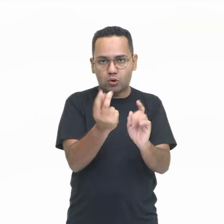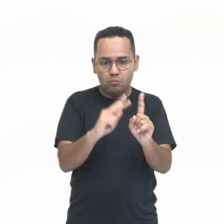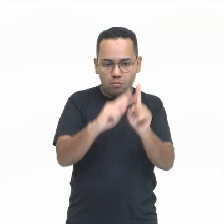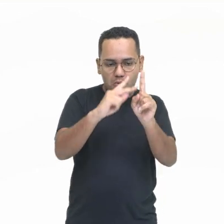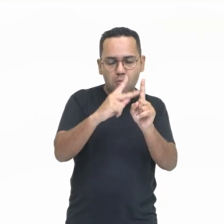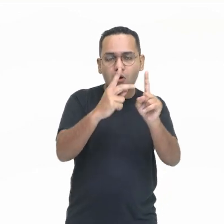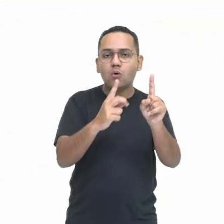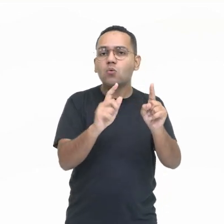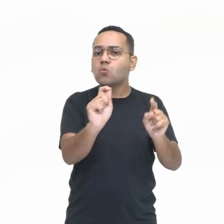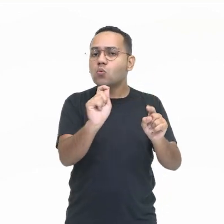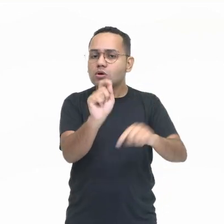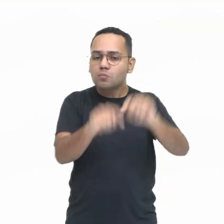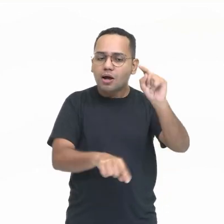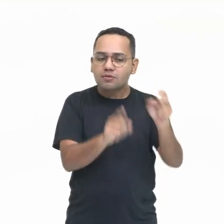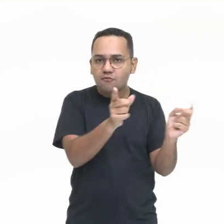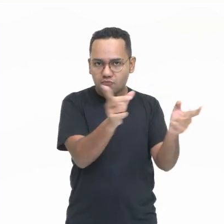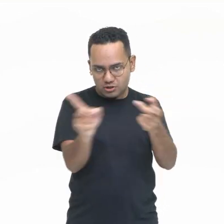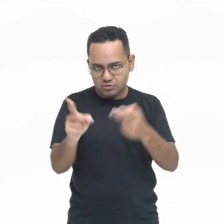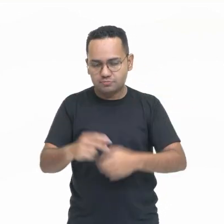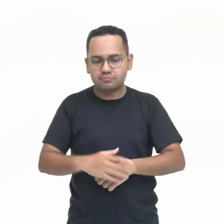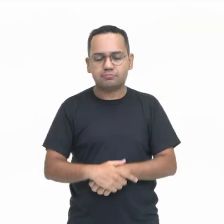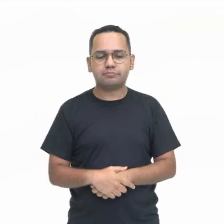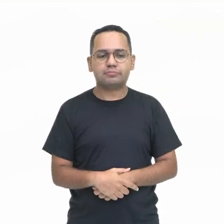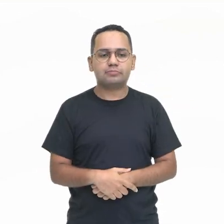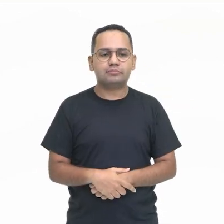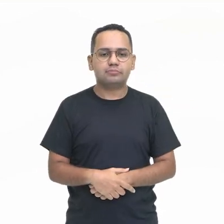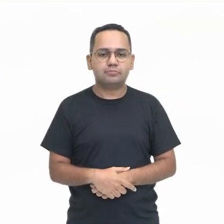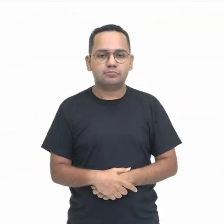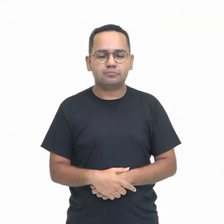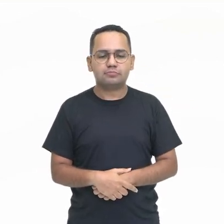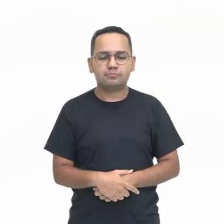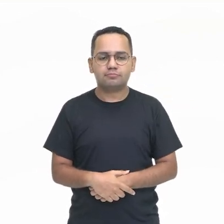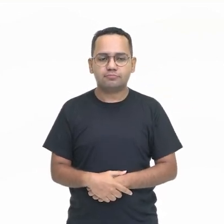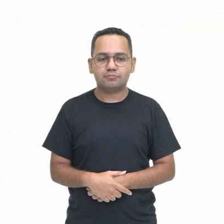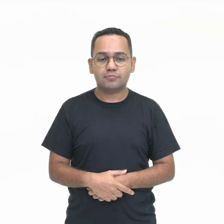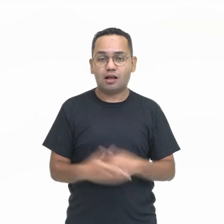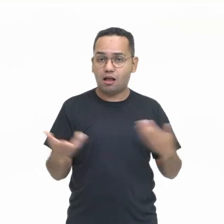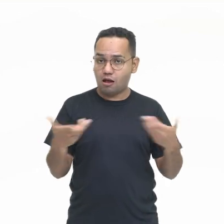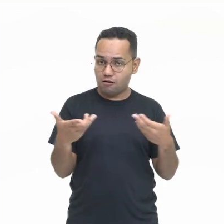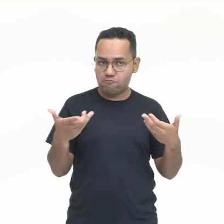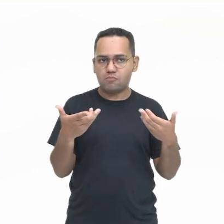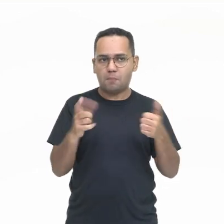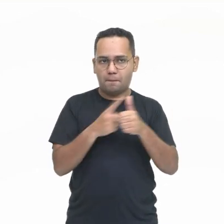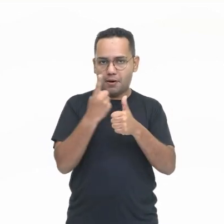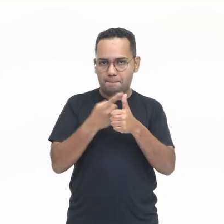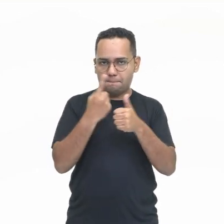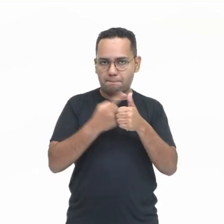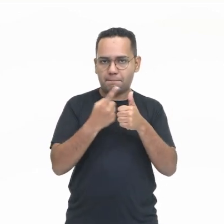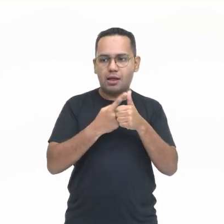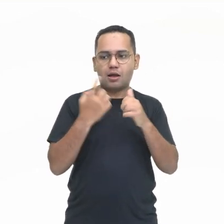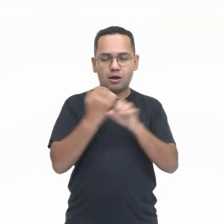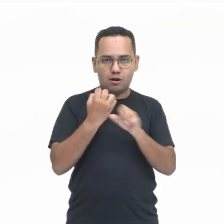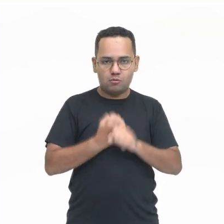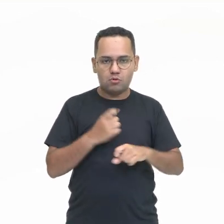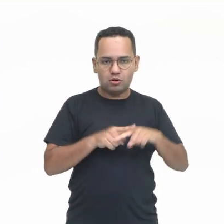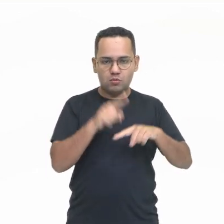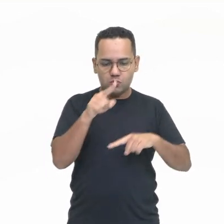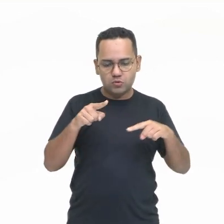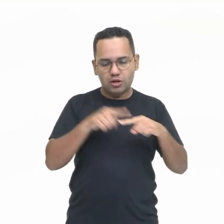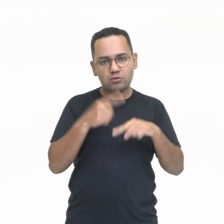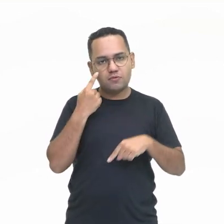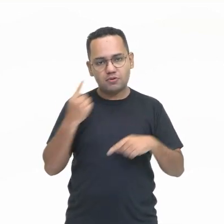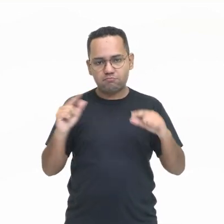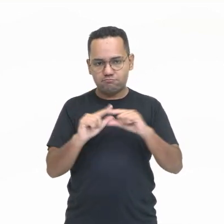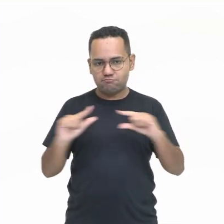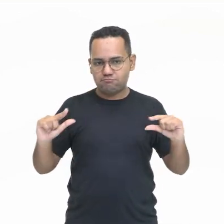seus produtos. Então acompanha só. Temos a fórmula, vamos calcular aqui o delta b quadrado menos 4 vezes o a vezes o c.